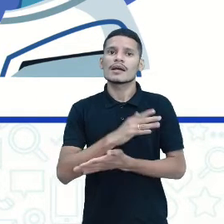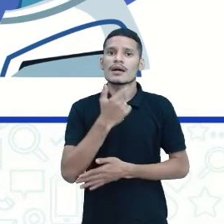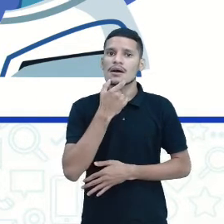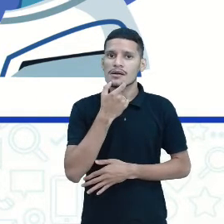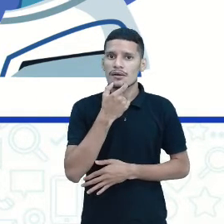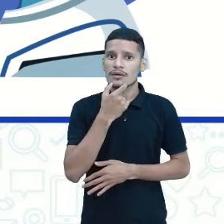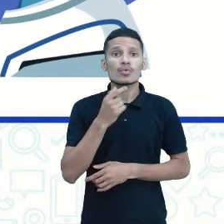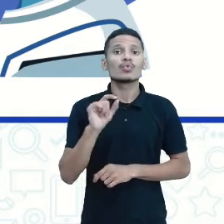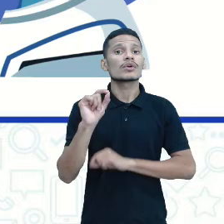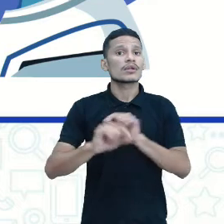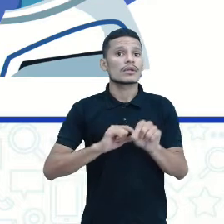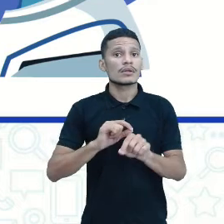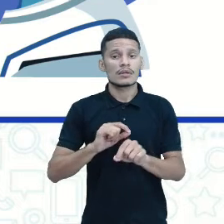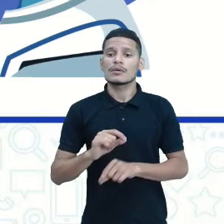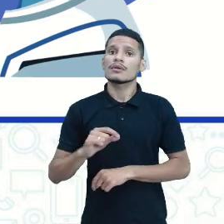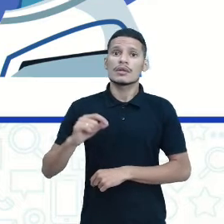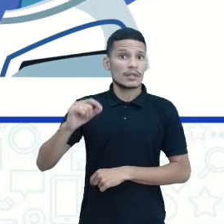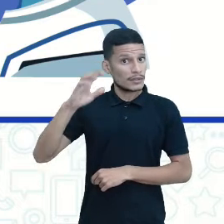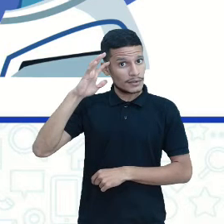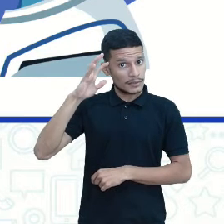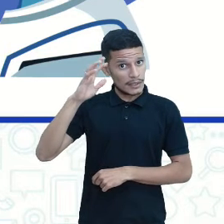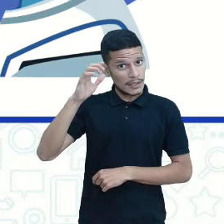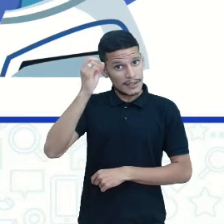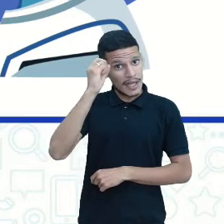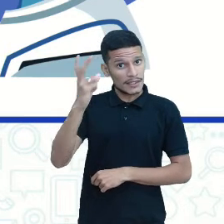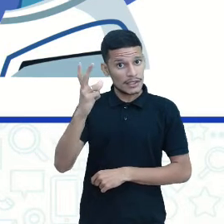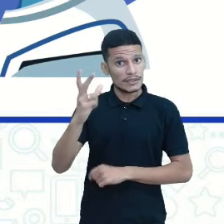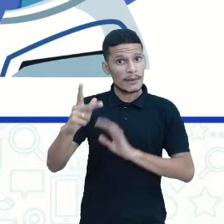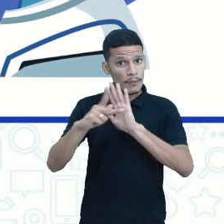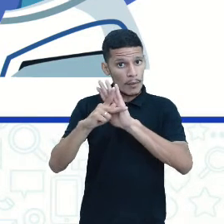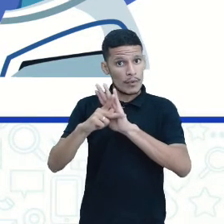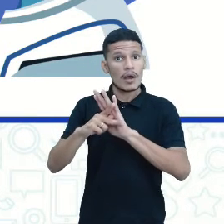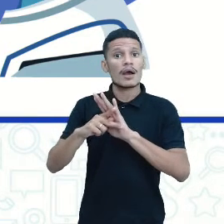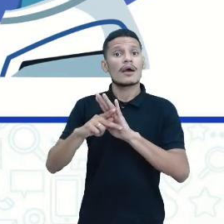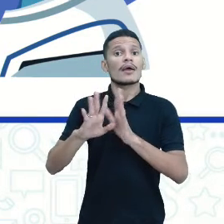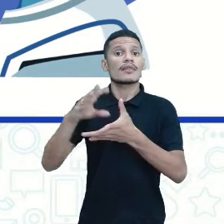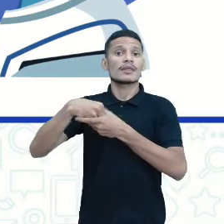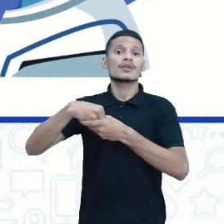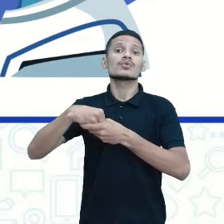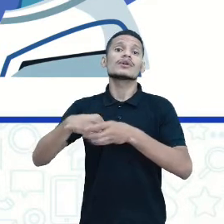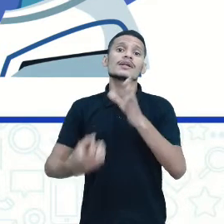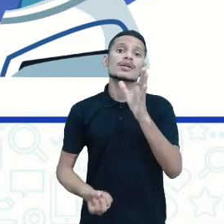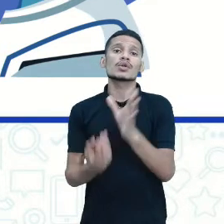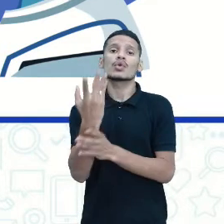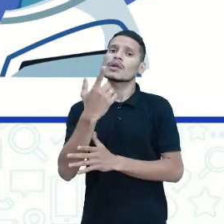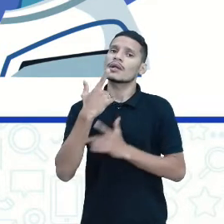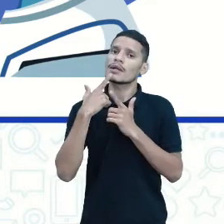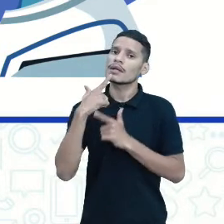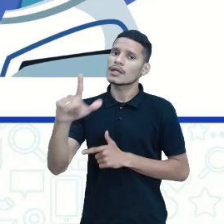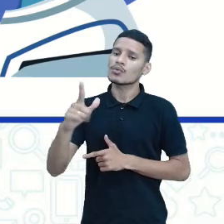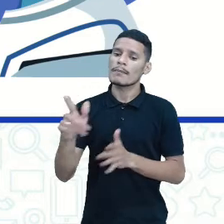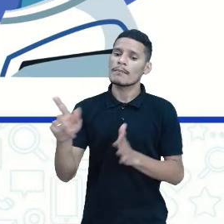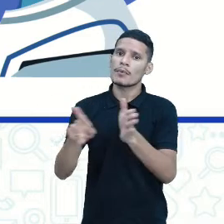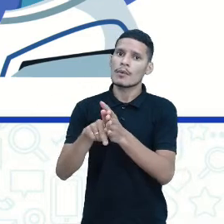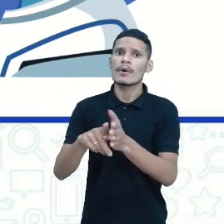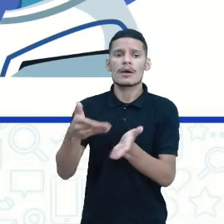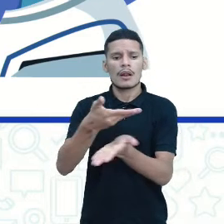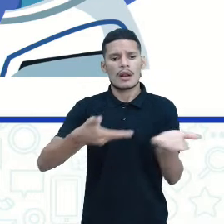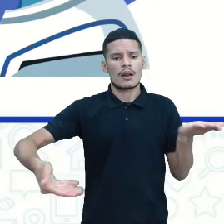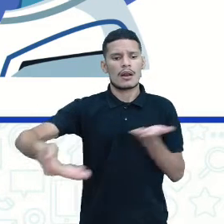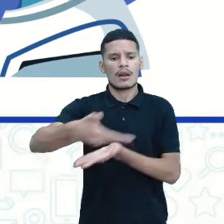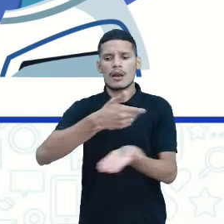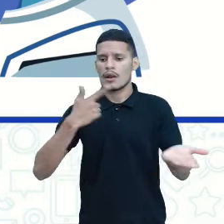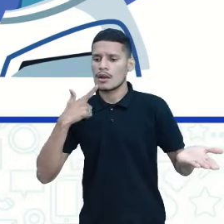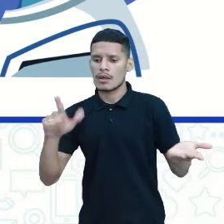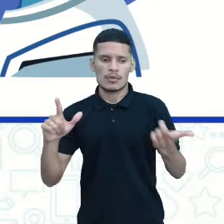outras palavras, a inteligência artificial teria criado uma língua própria, que lhe permite trafegar entre duas línguas nas quais ela não